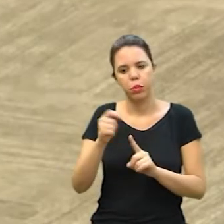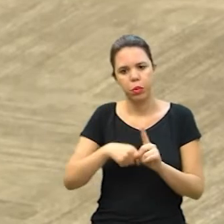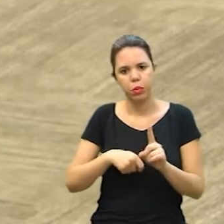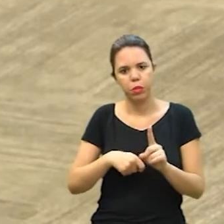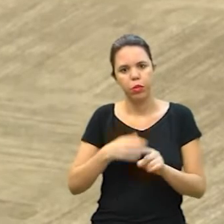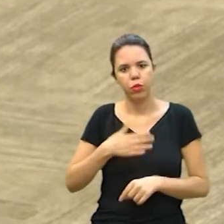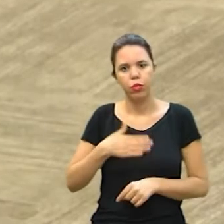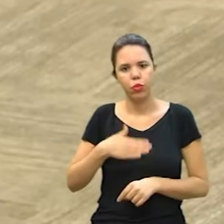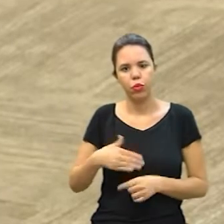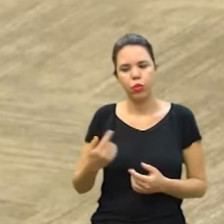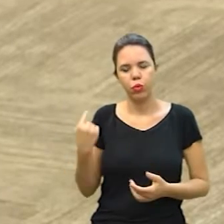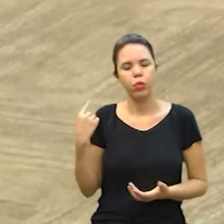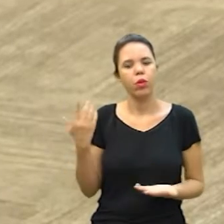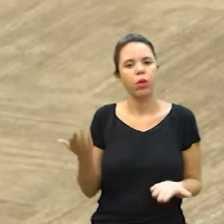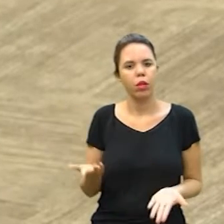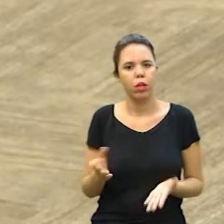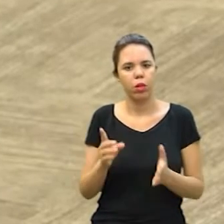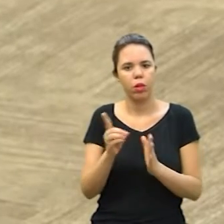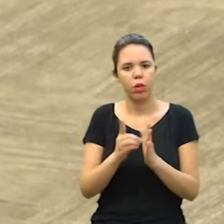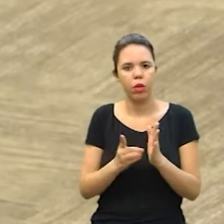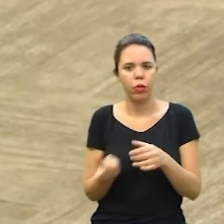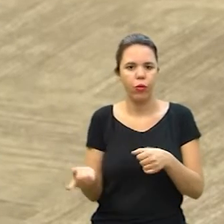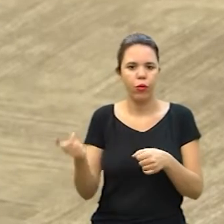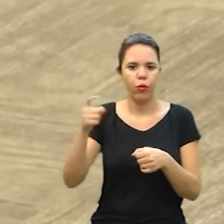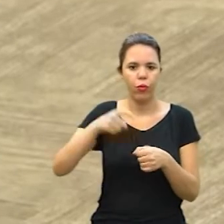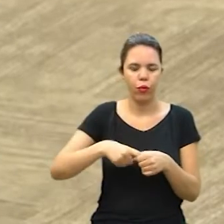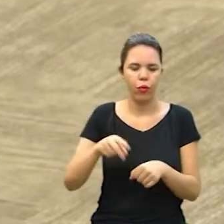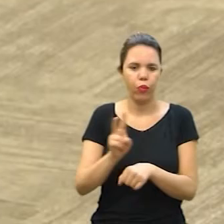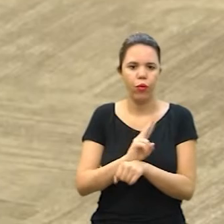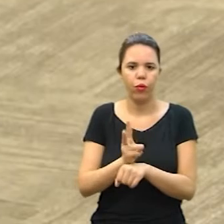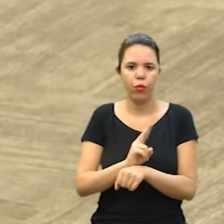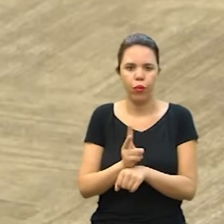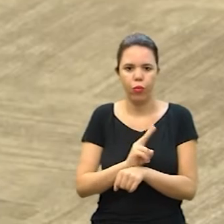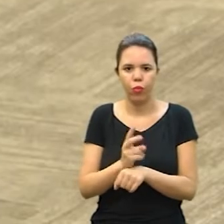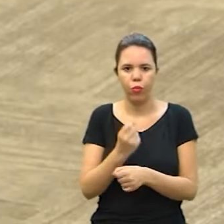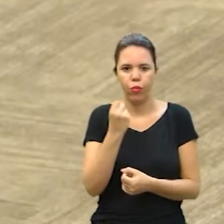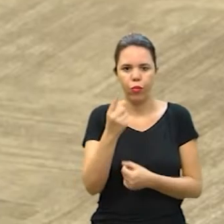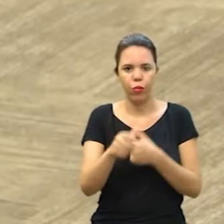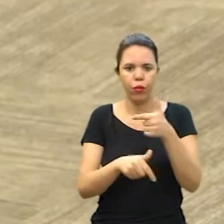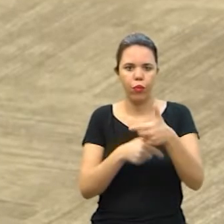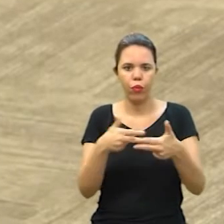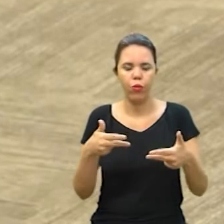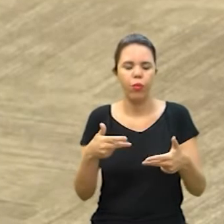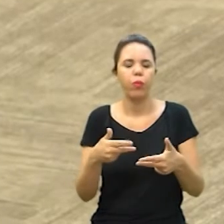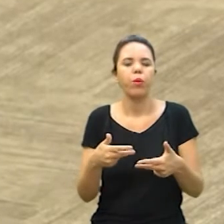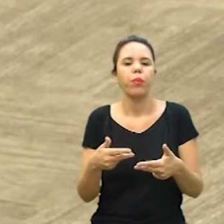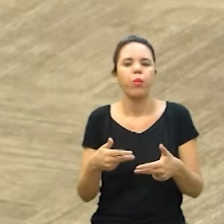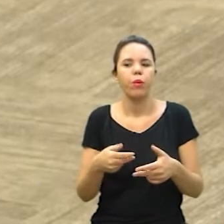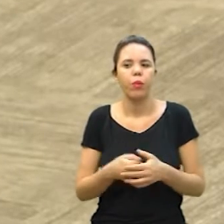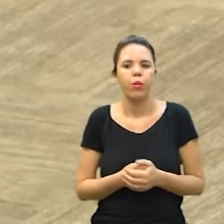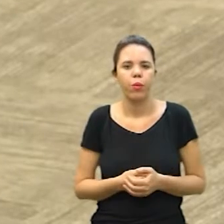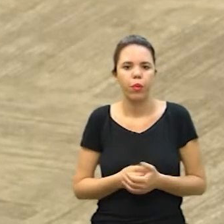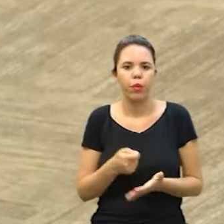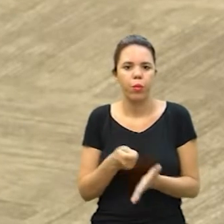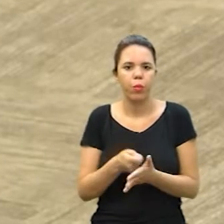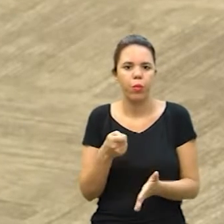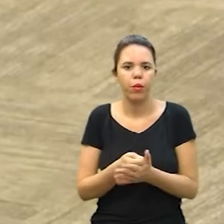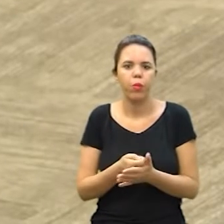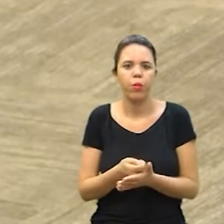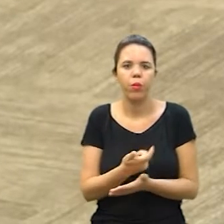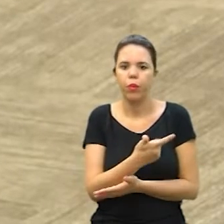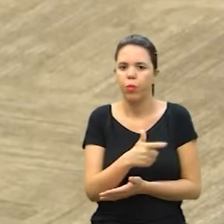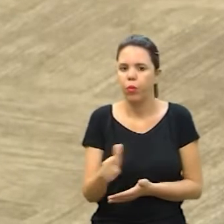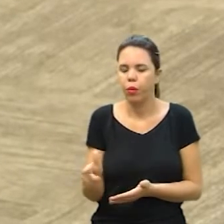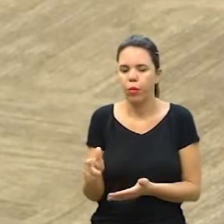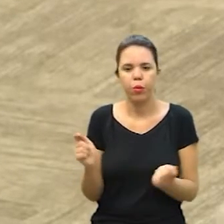que é nesse mês de agosto agora, decretando a retomada segura, que é a retomada de algumas atividades, inclusive